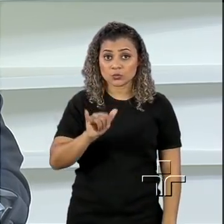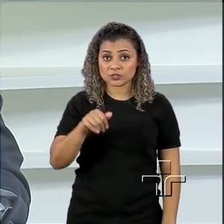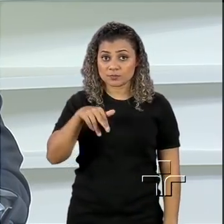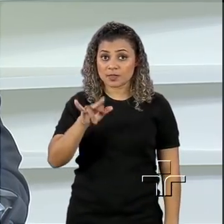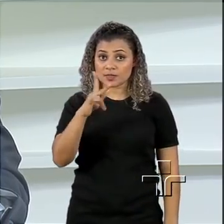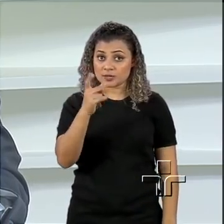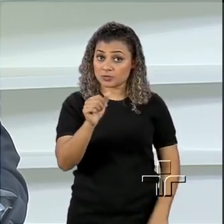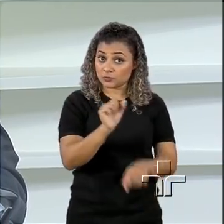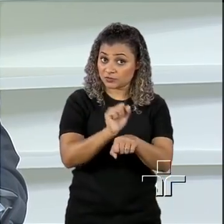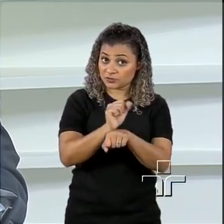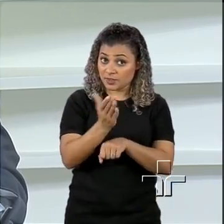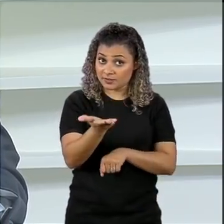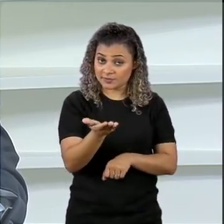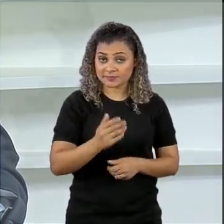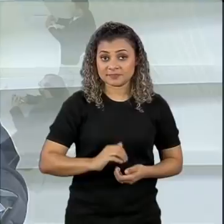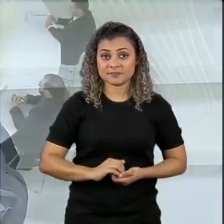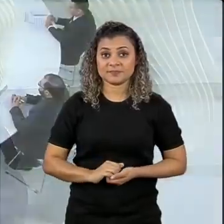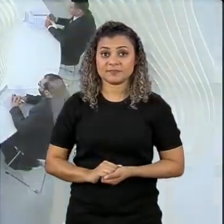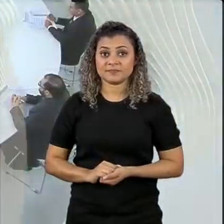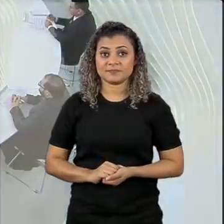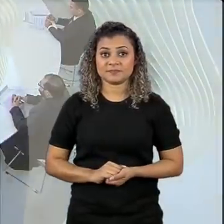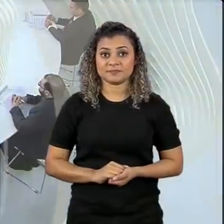Marinho. Fique aí, voltamos já.